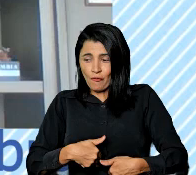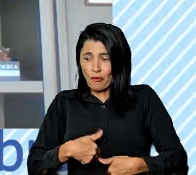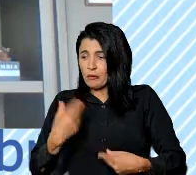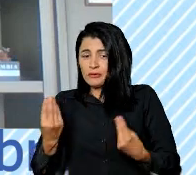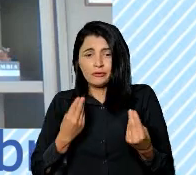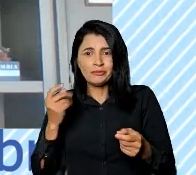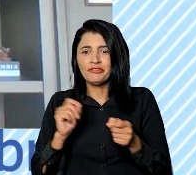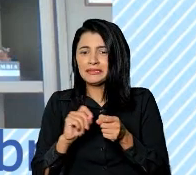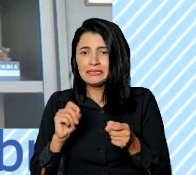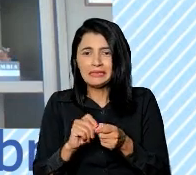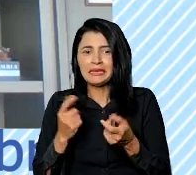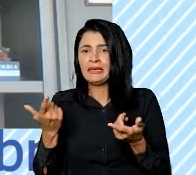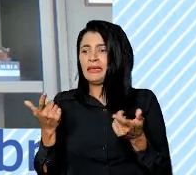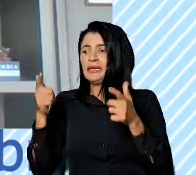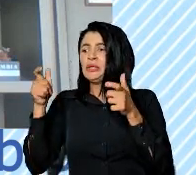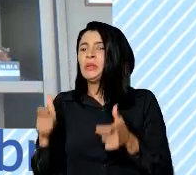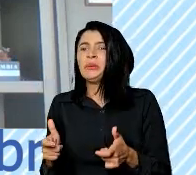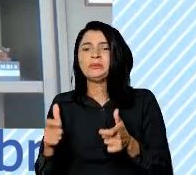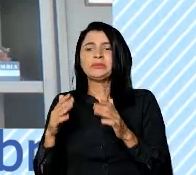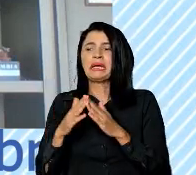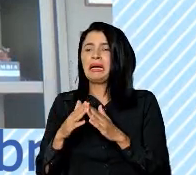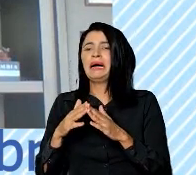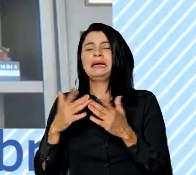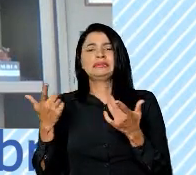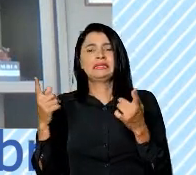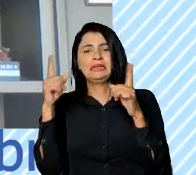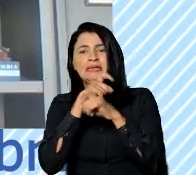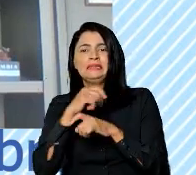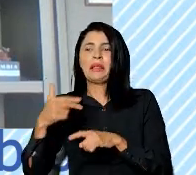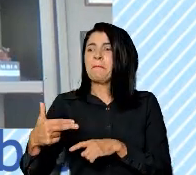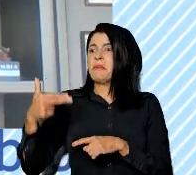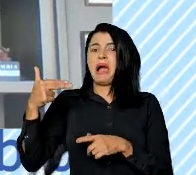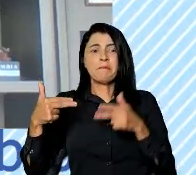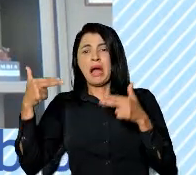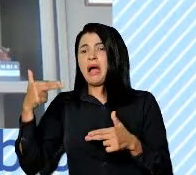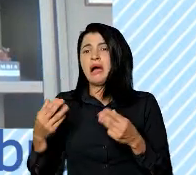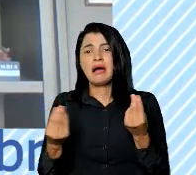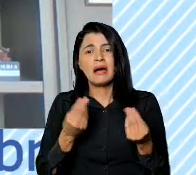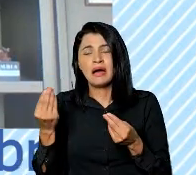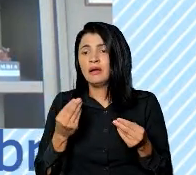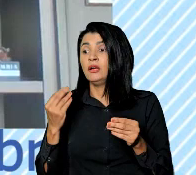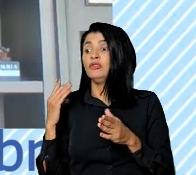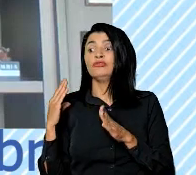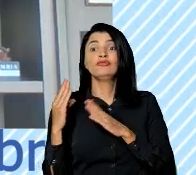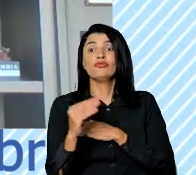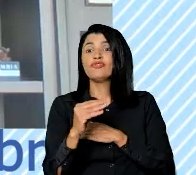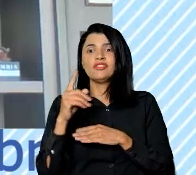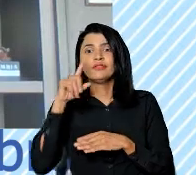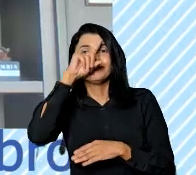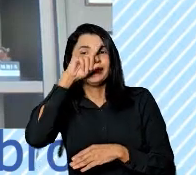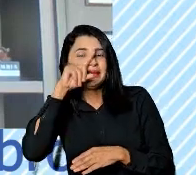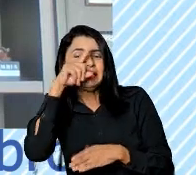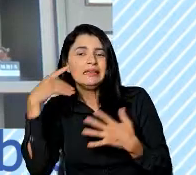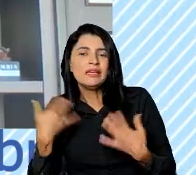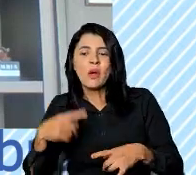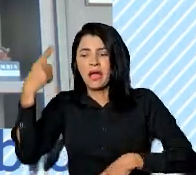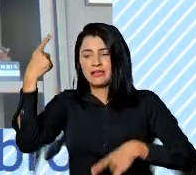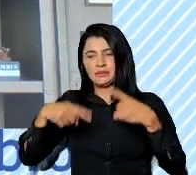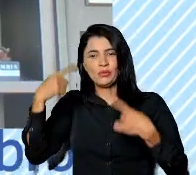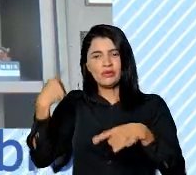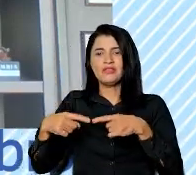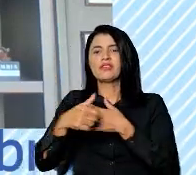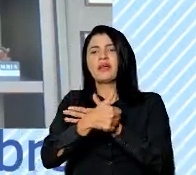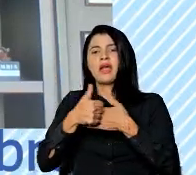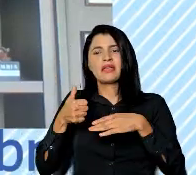precisam fugir do alagamento, precisam fugir da bala perdida, precisam fugir das políticas ruralistas que invadem as suas